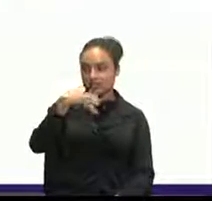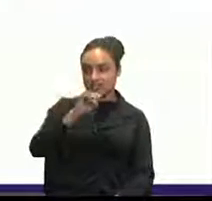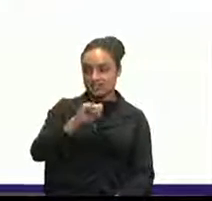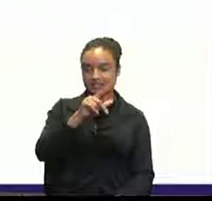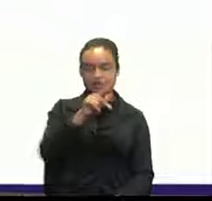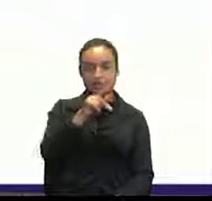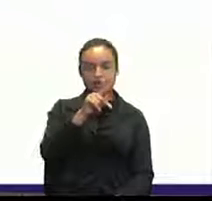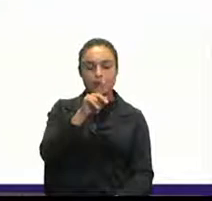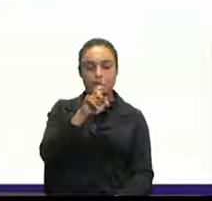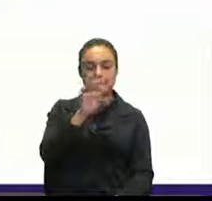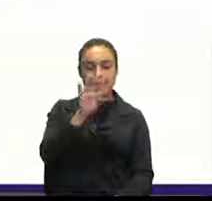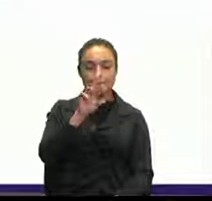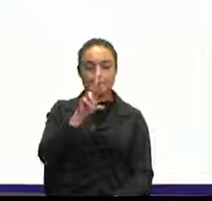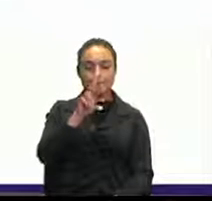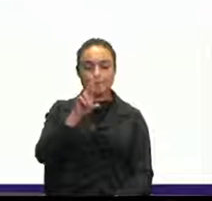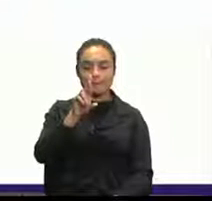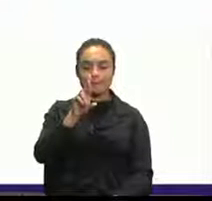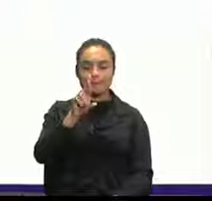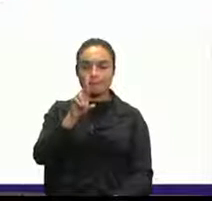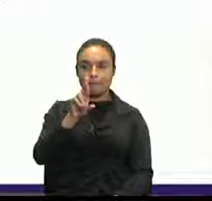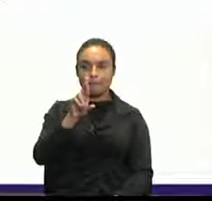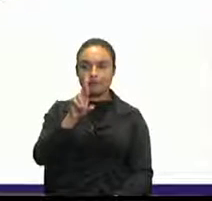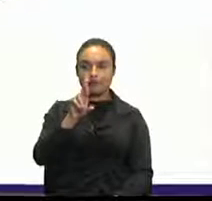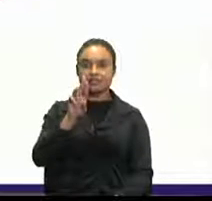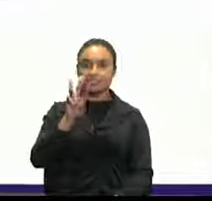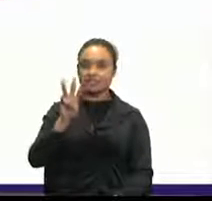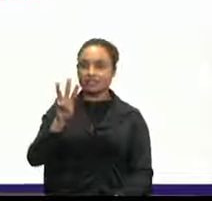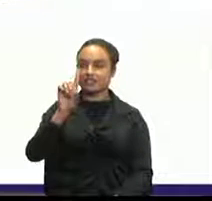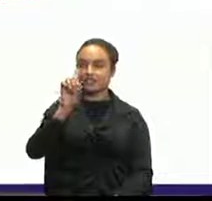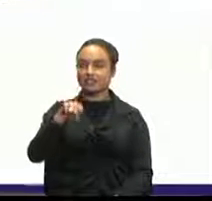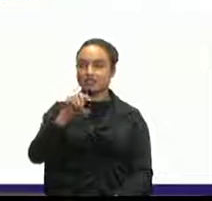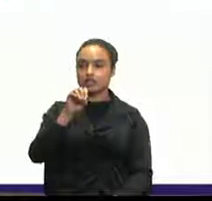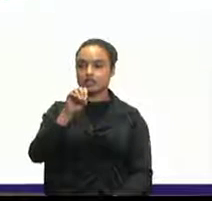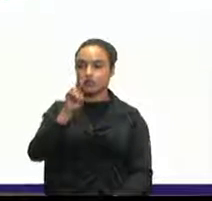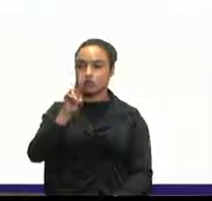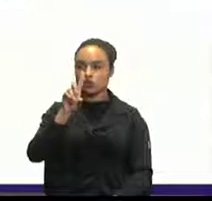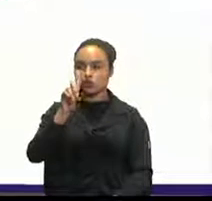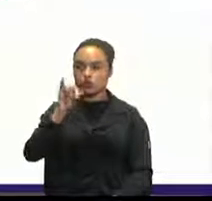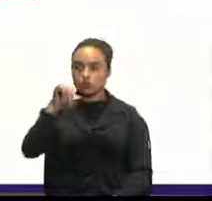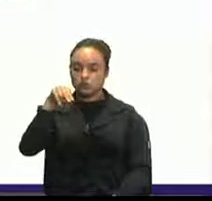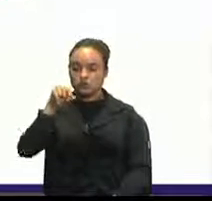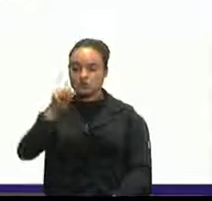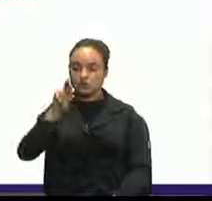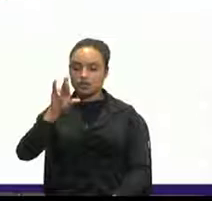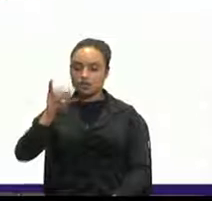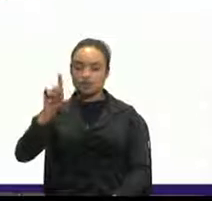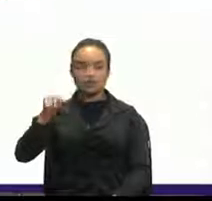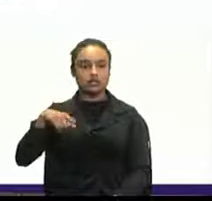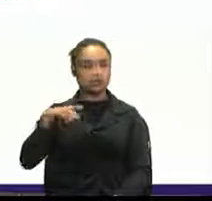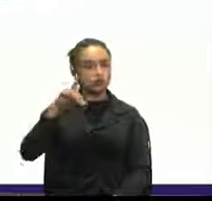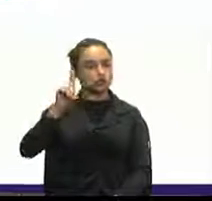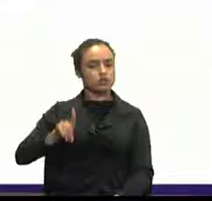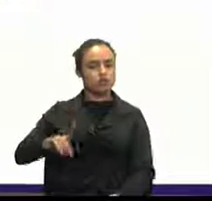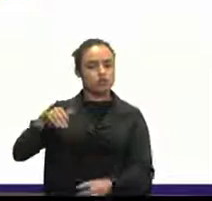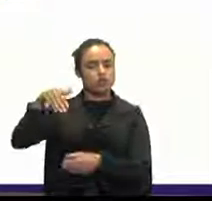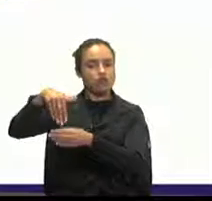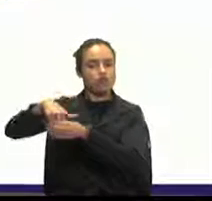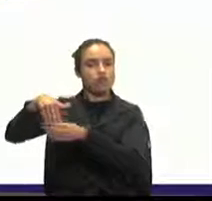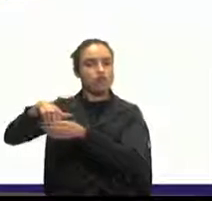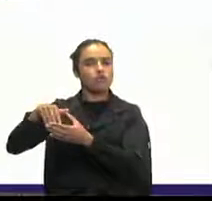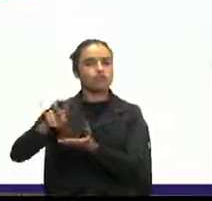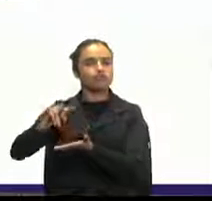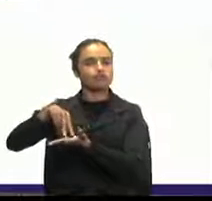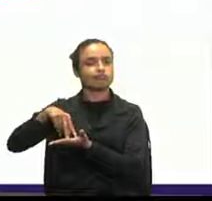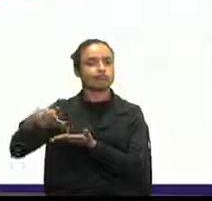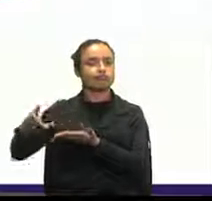significa que é uma ação ordinária porque ela termina com 13 estava me dá direito a voto eu recebo dividir-nos recebo